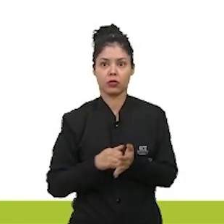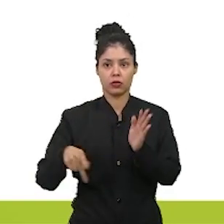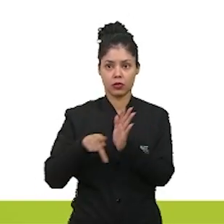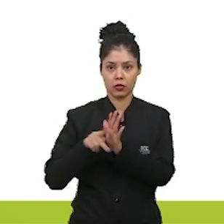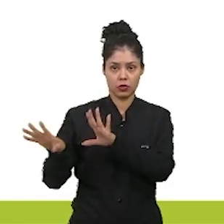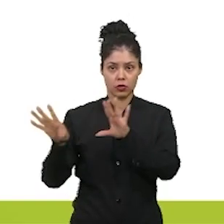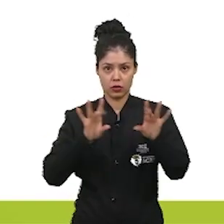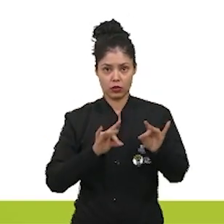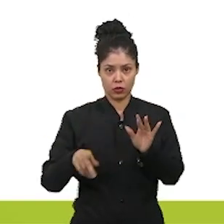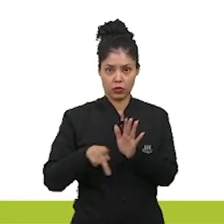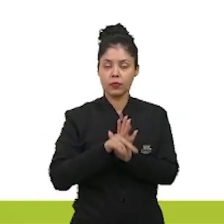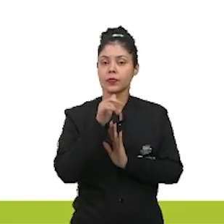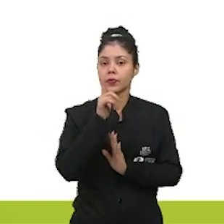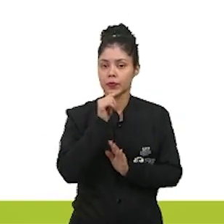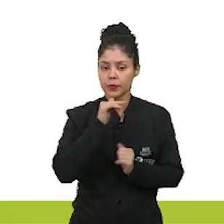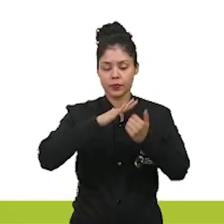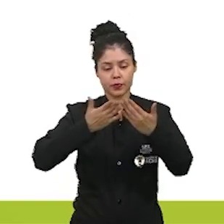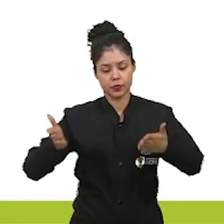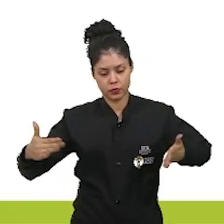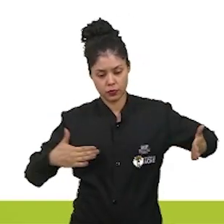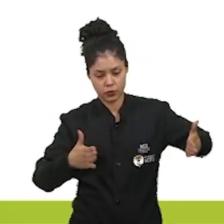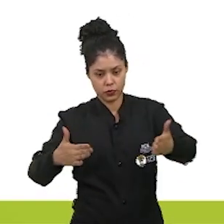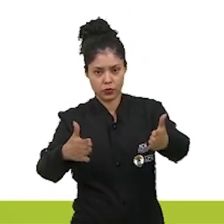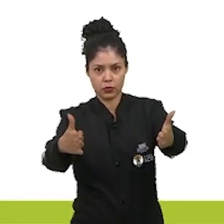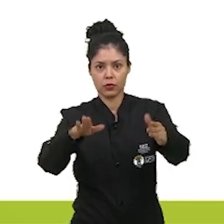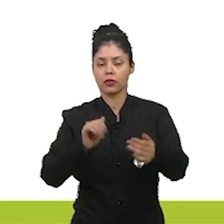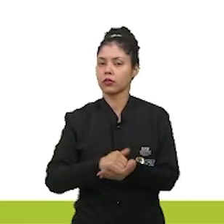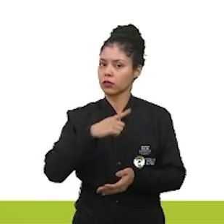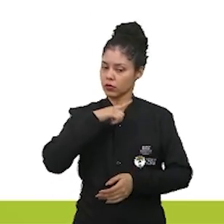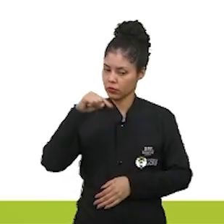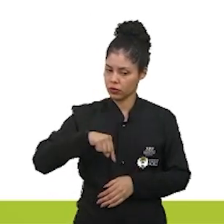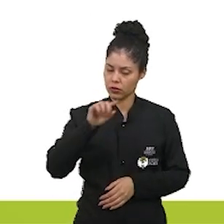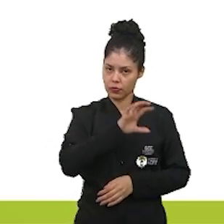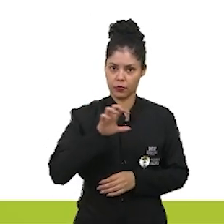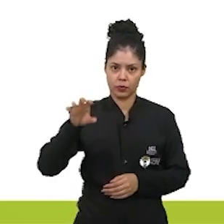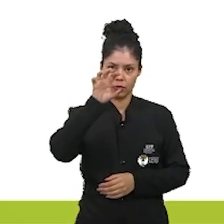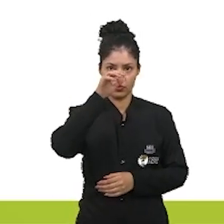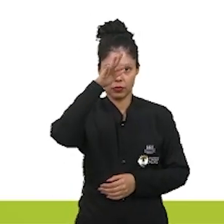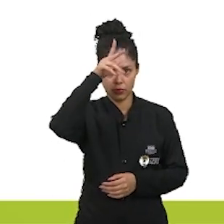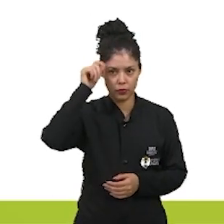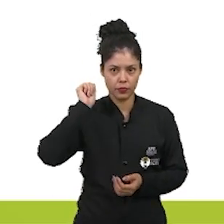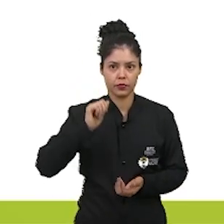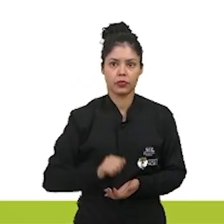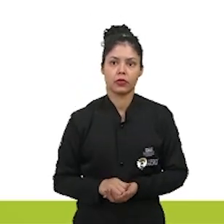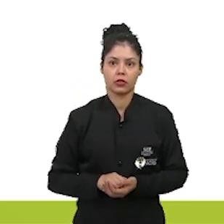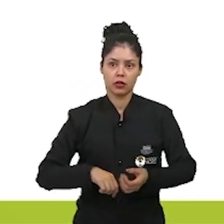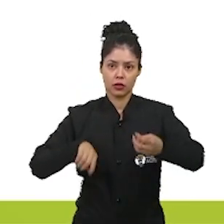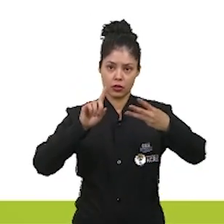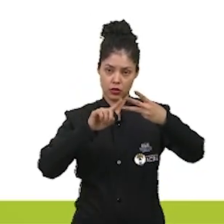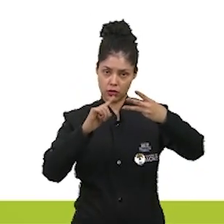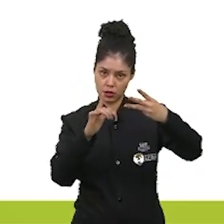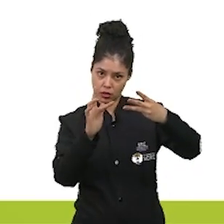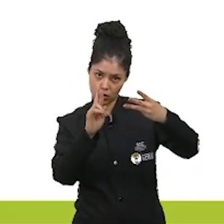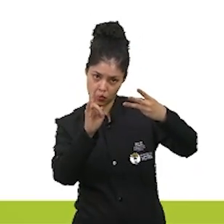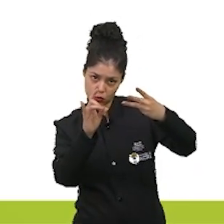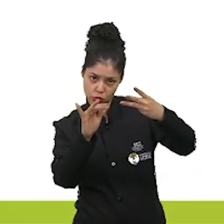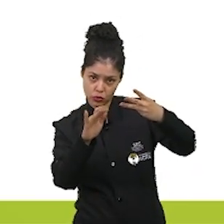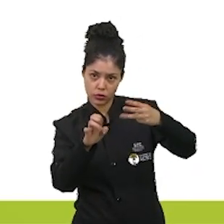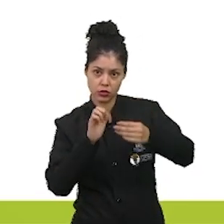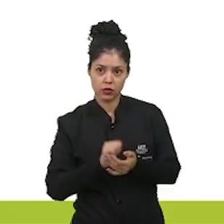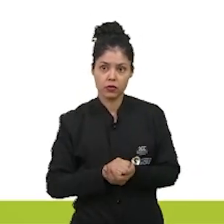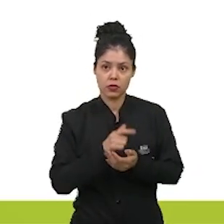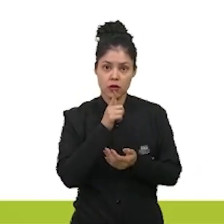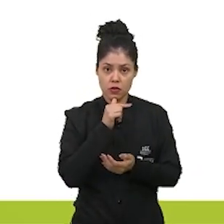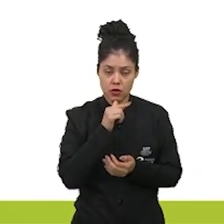trazido dos rios, que são as planícies próximas aos rios, que nós temos bastante aqui na região norte, e lacustres, formadas pela sedimentação de